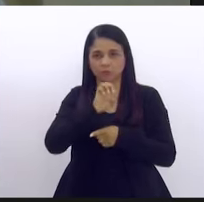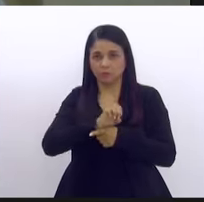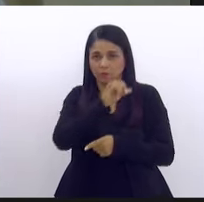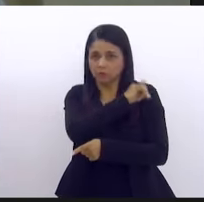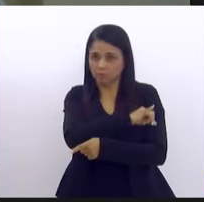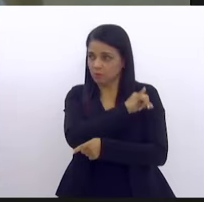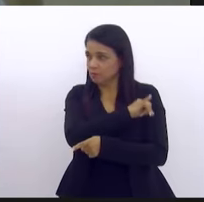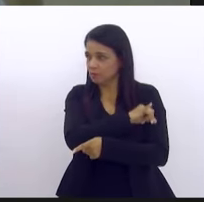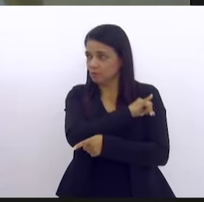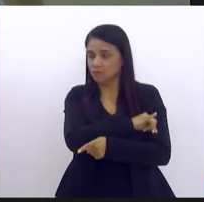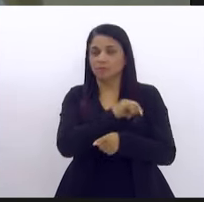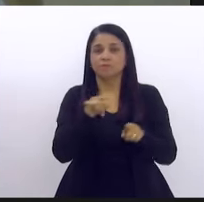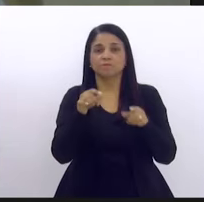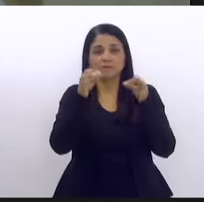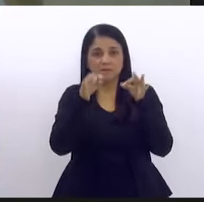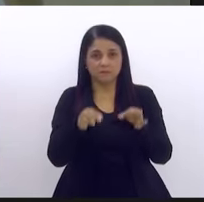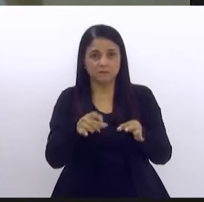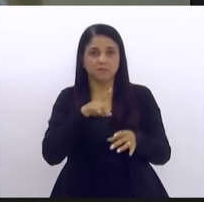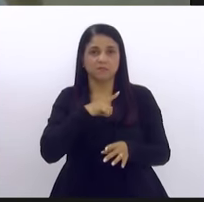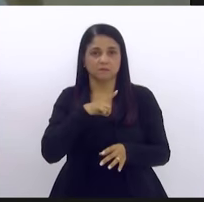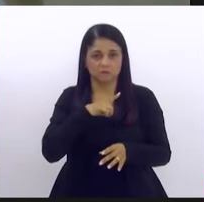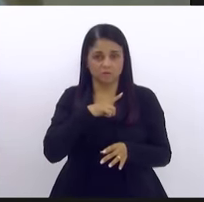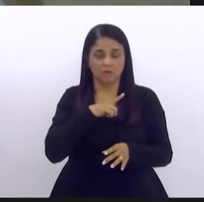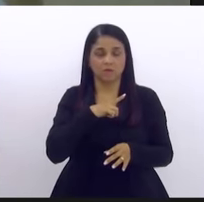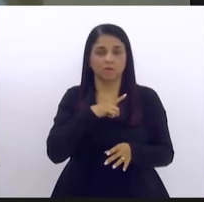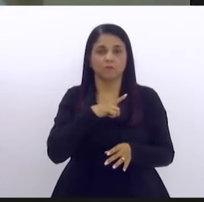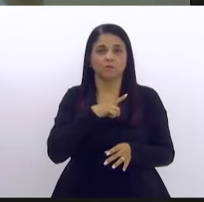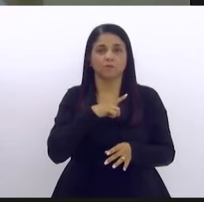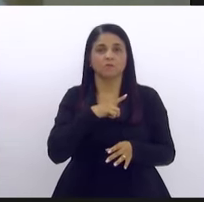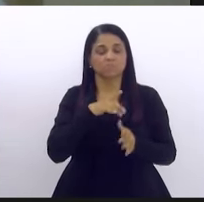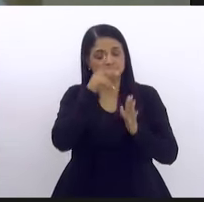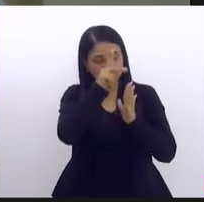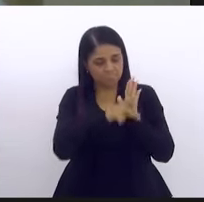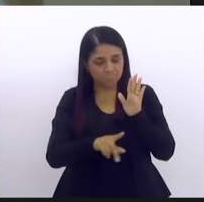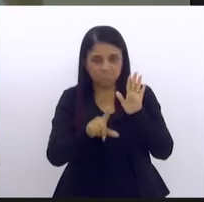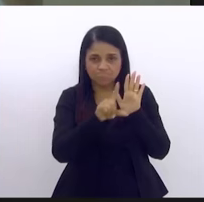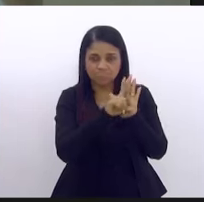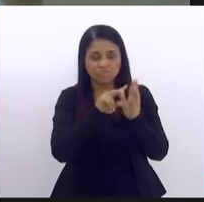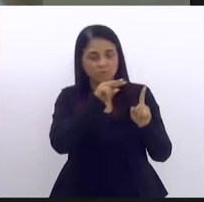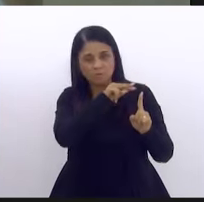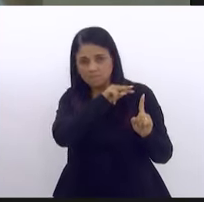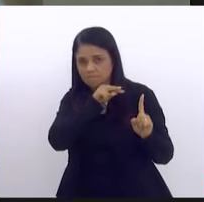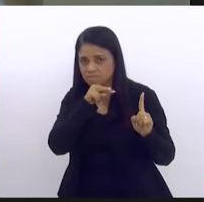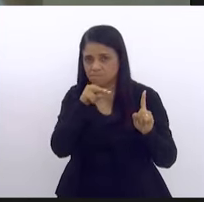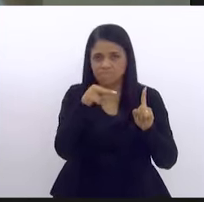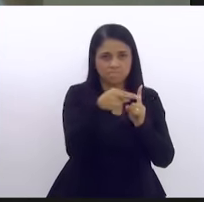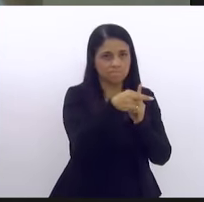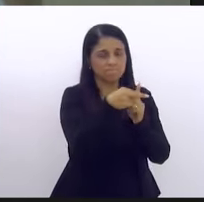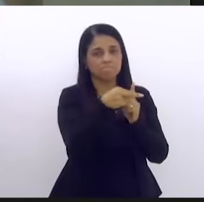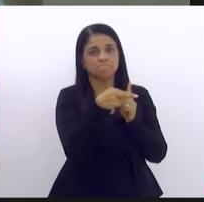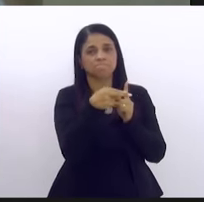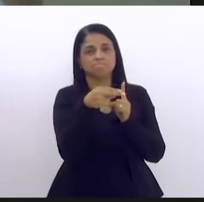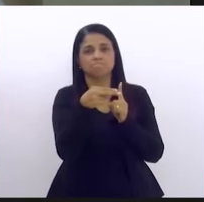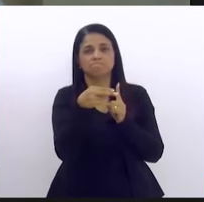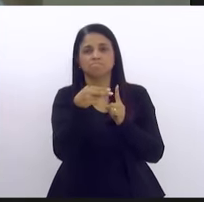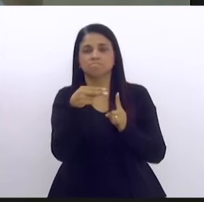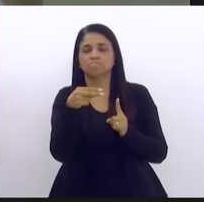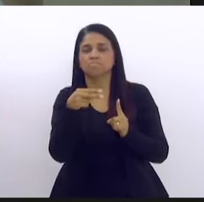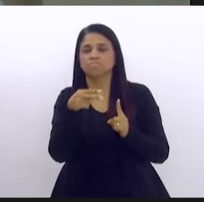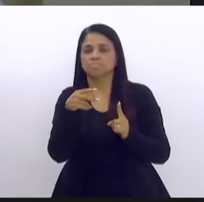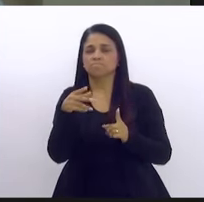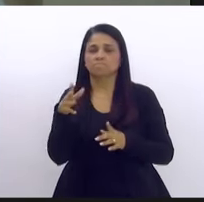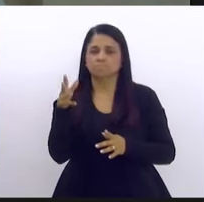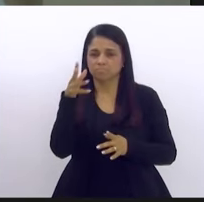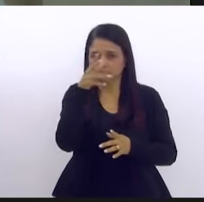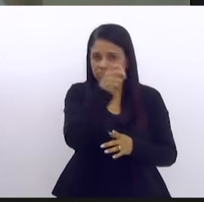E tenho certeza que esse projeto é um projeto que visa a resgatar a importância da